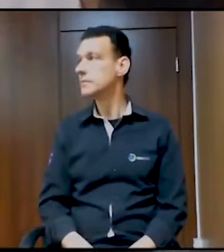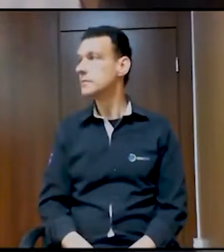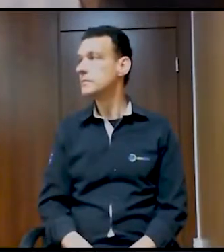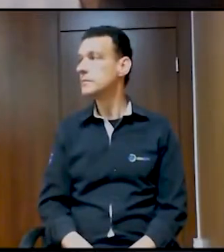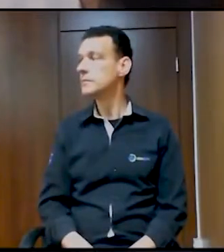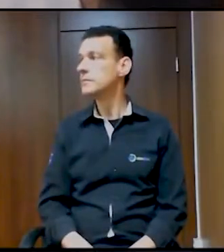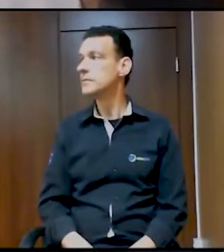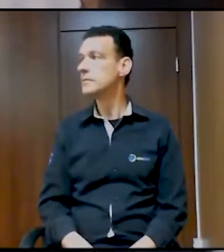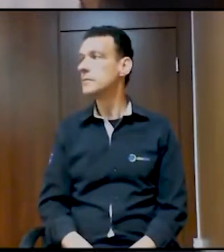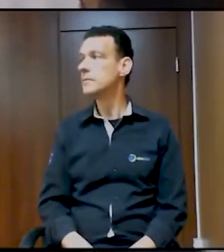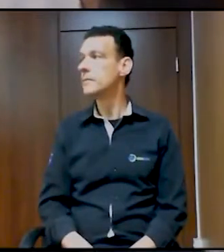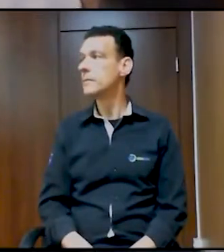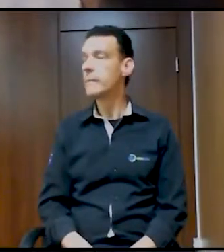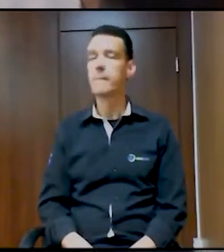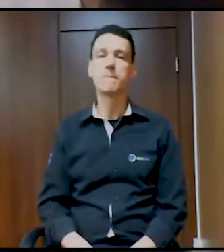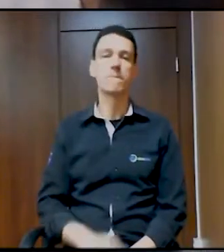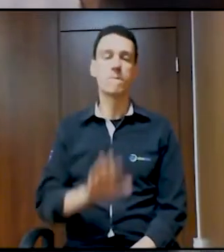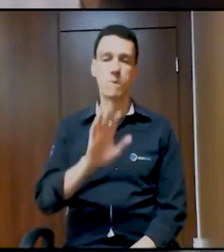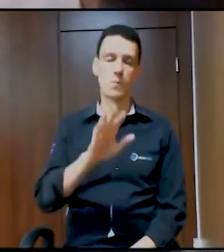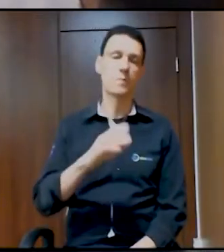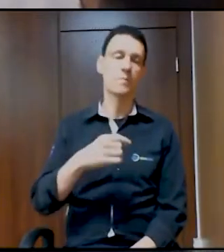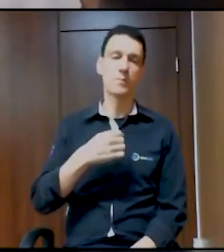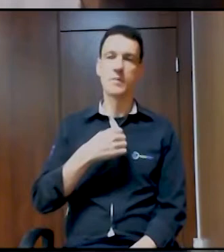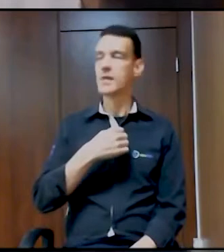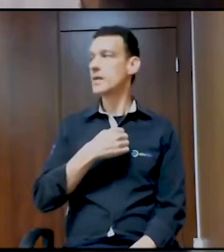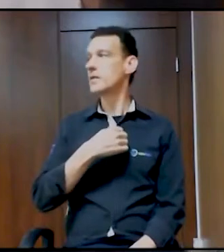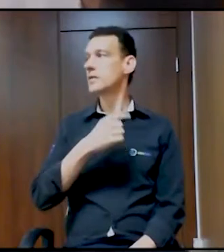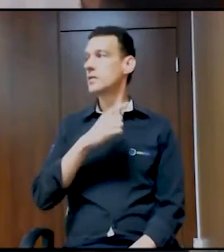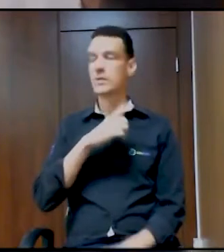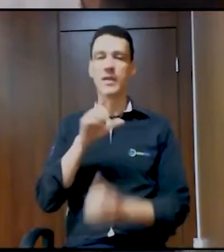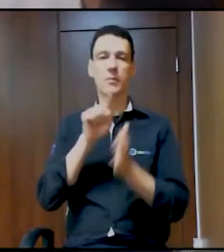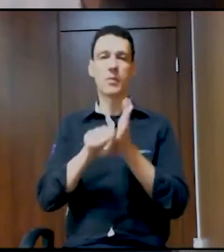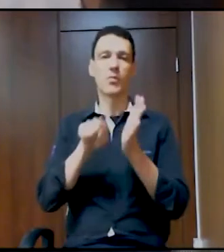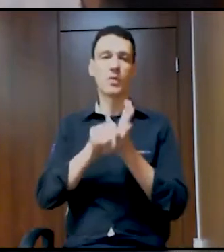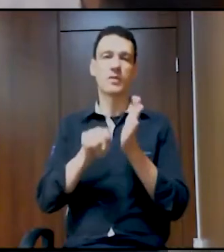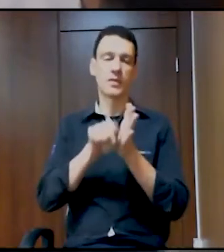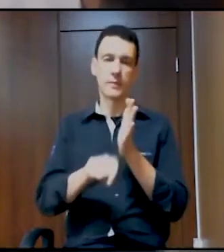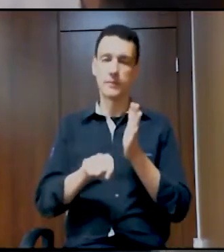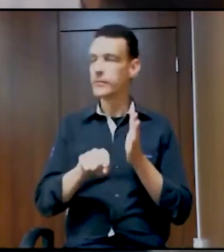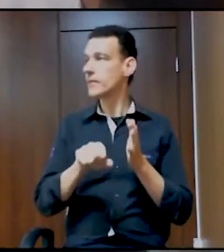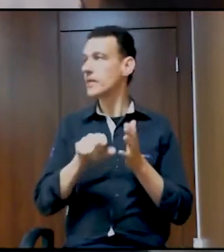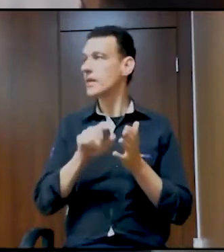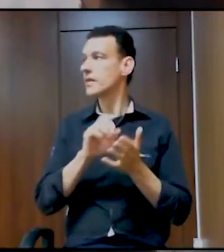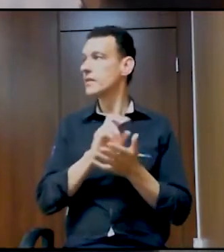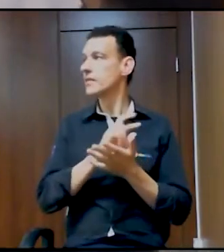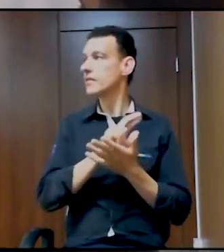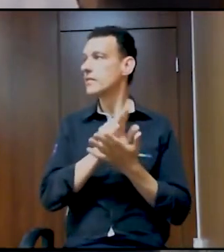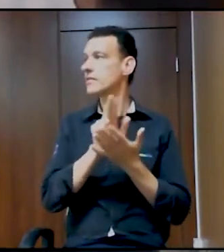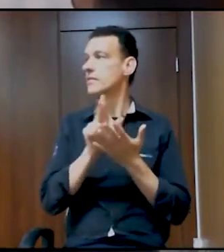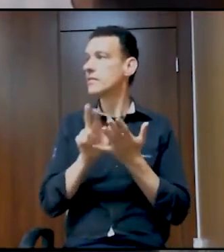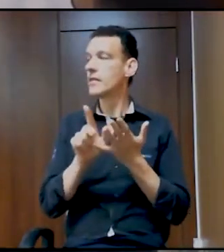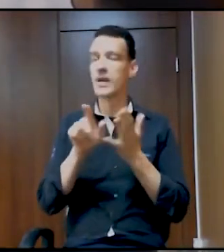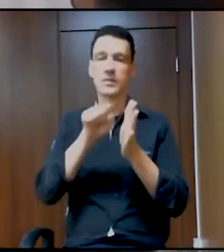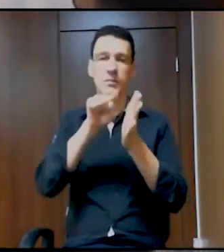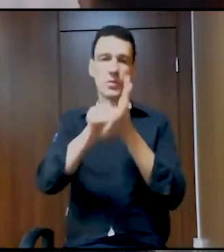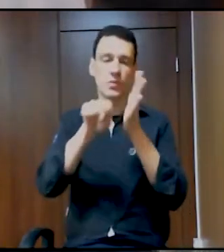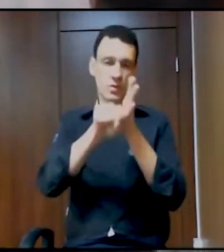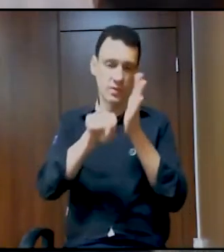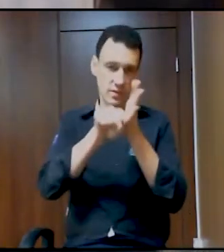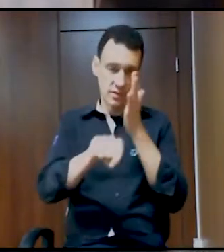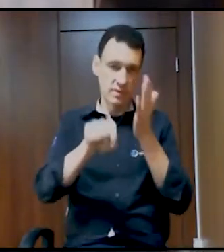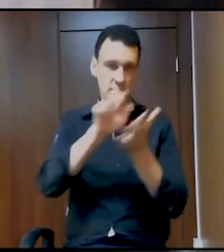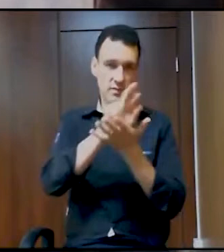Bem, eu tenho várias perguntas, né? Eu tenho